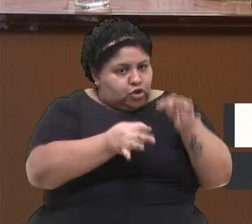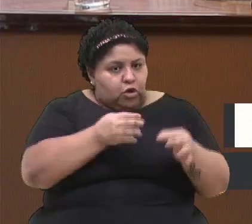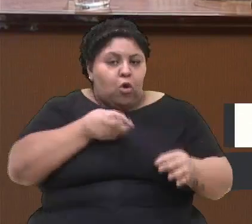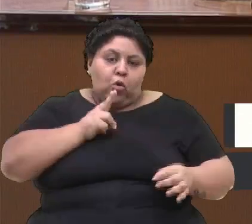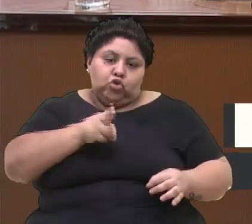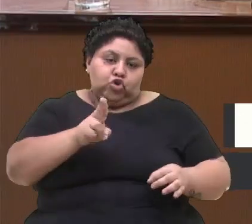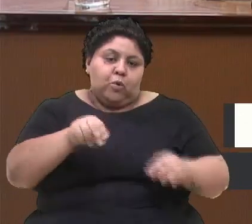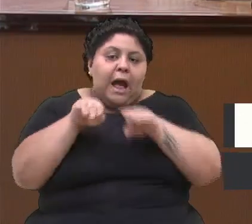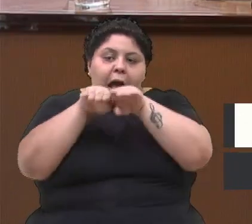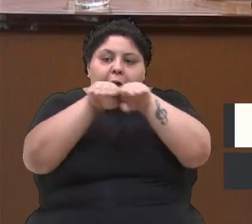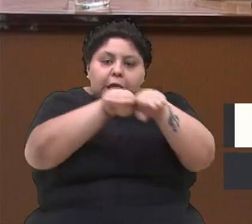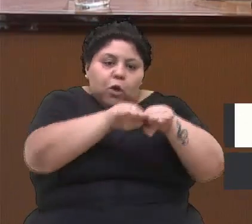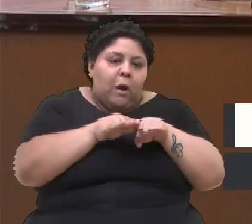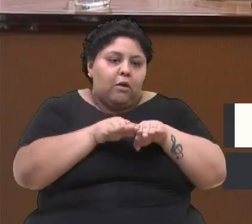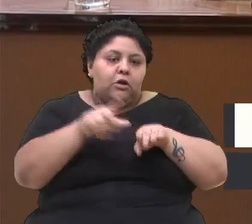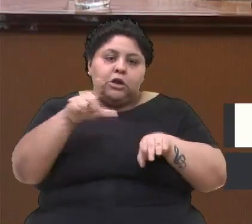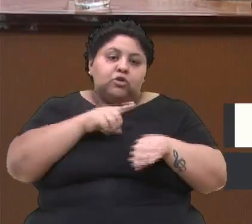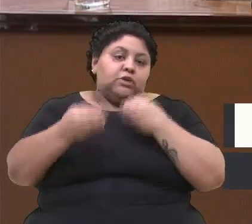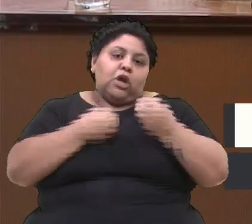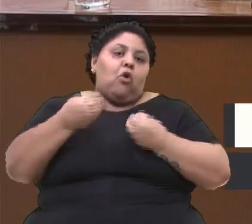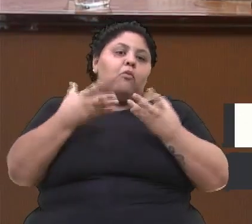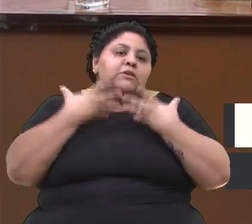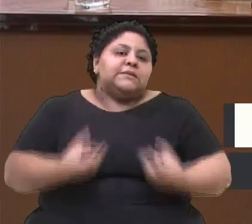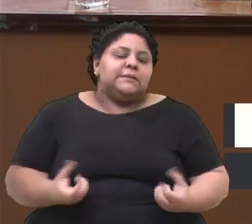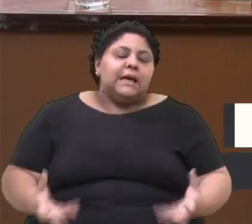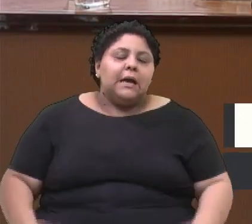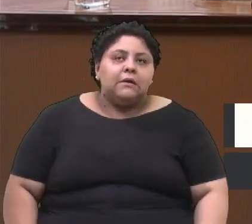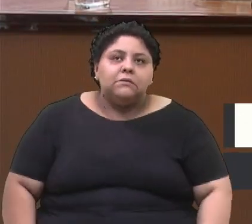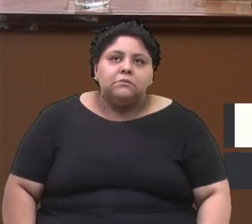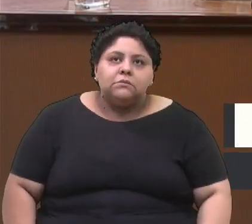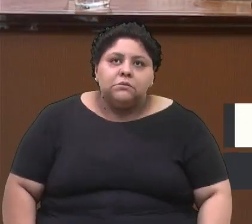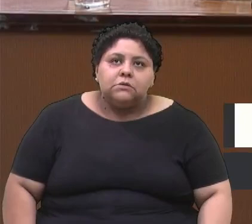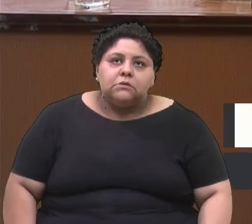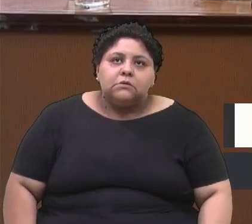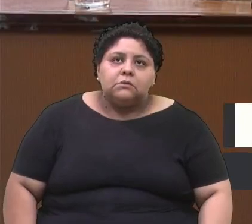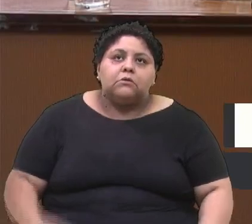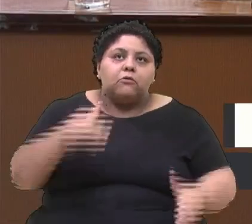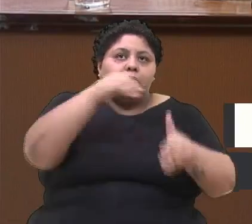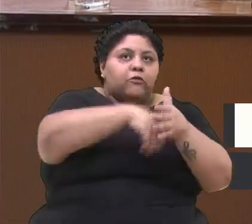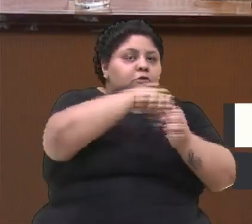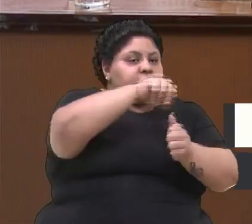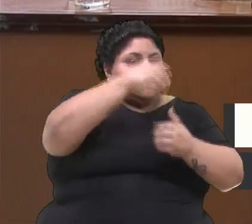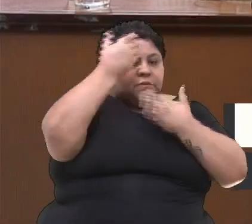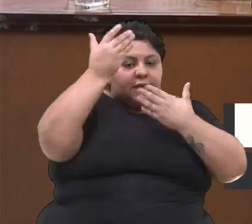linha, não tem mais condições. Voto sim, presidente. Obrigado.